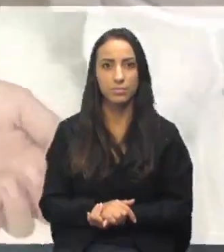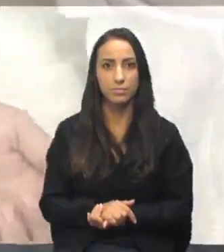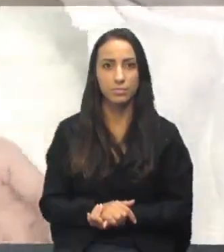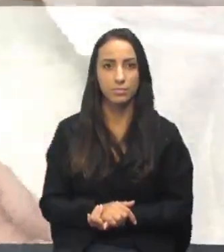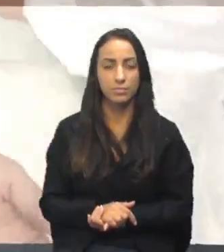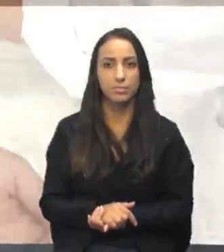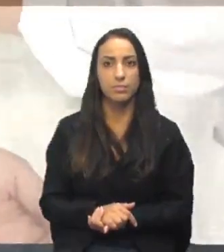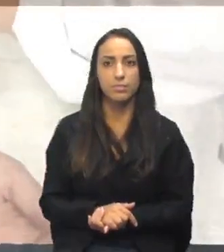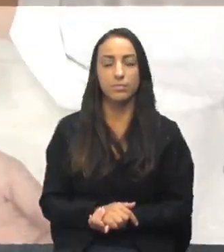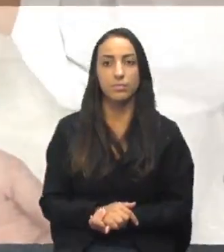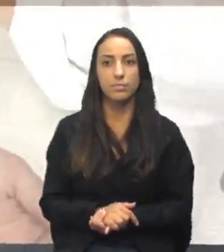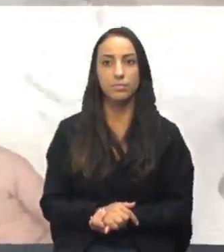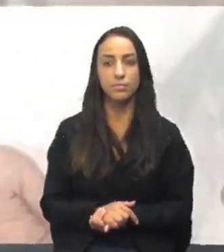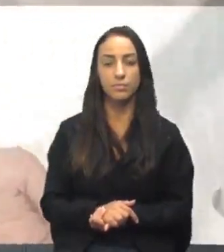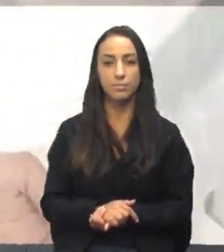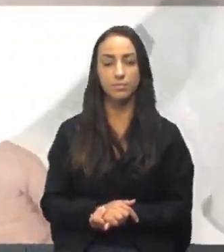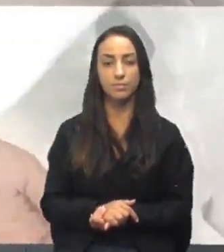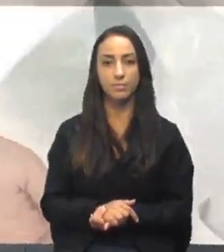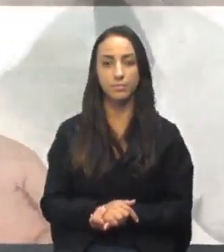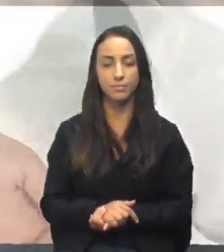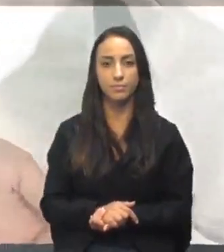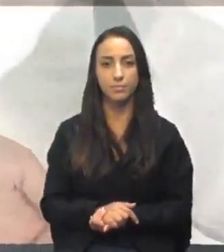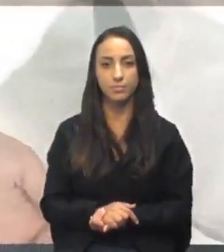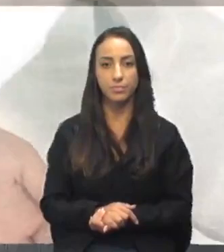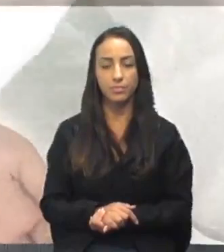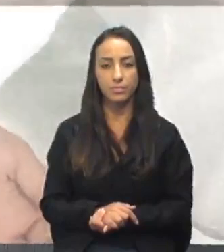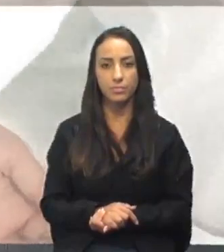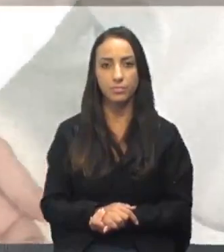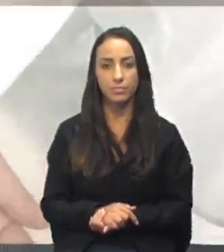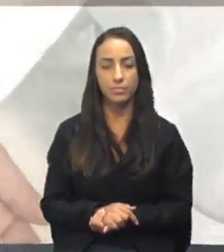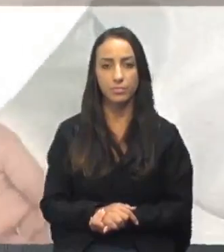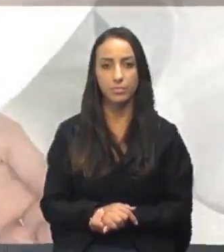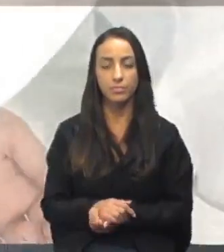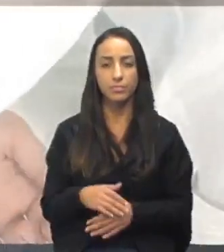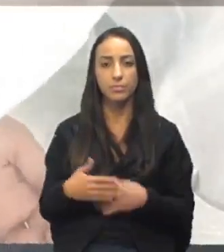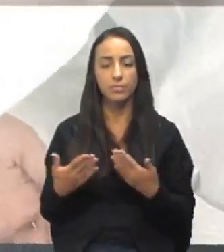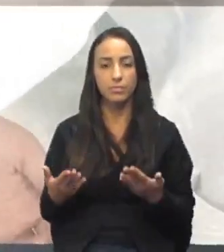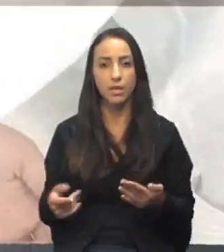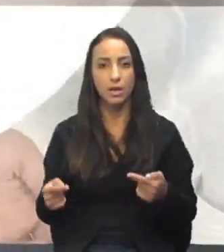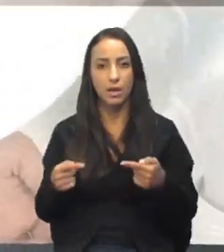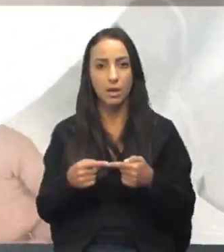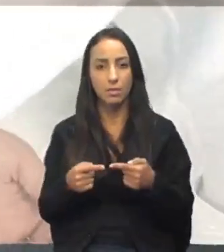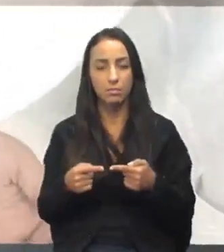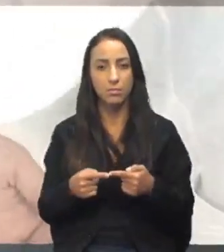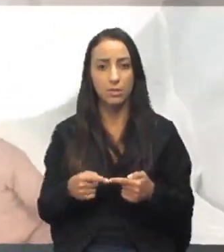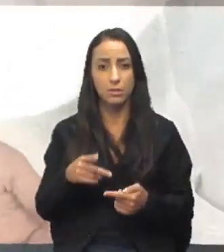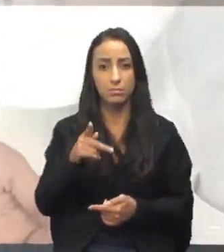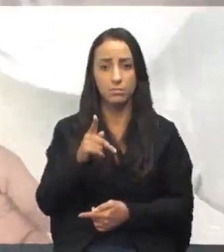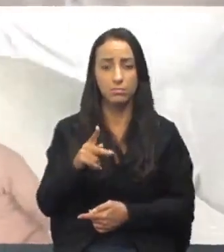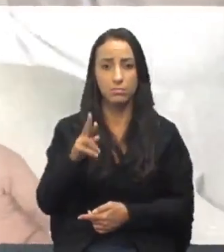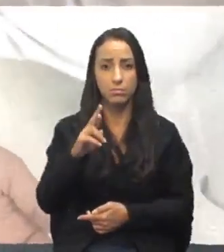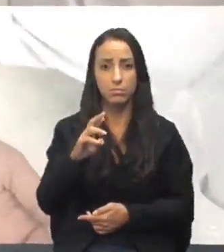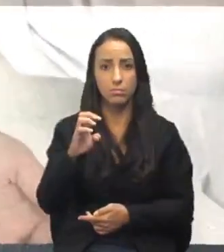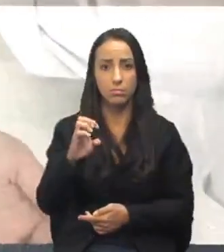em determinada região, justamente para exercer